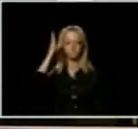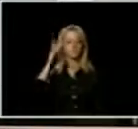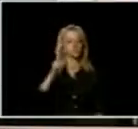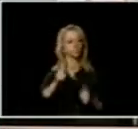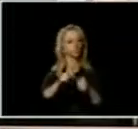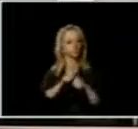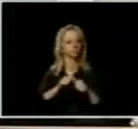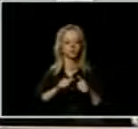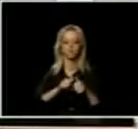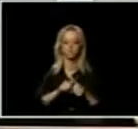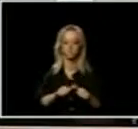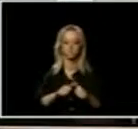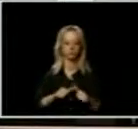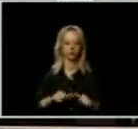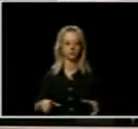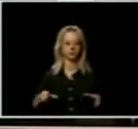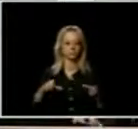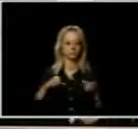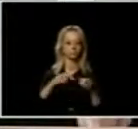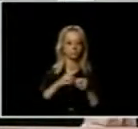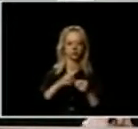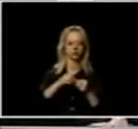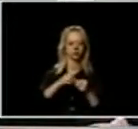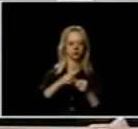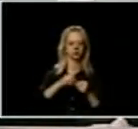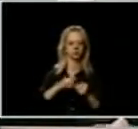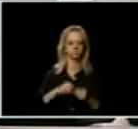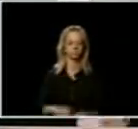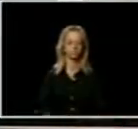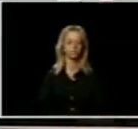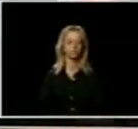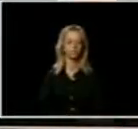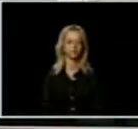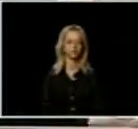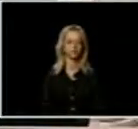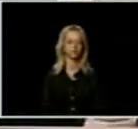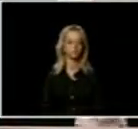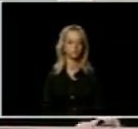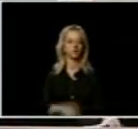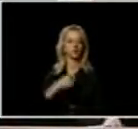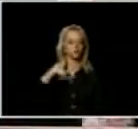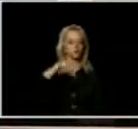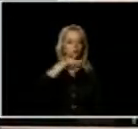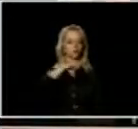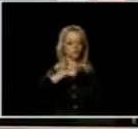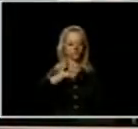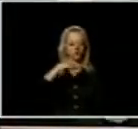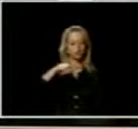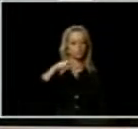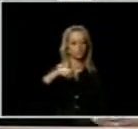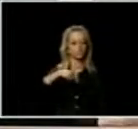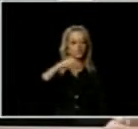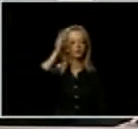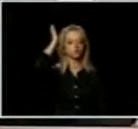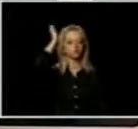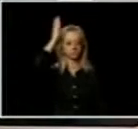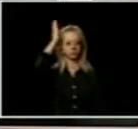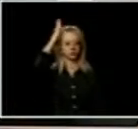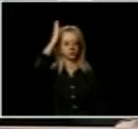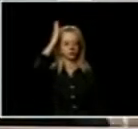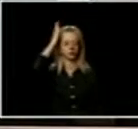integrada a um sistema nacional de cultura. Nós, taubatianos, nós estamos